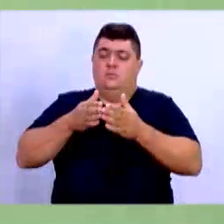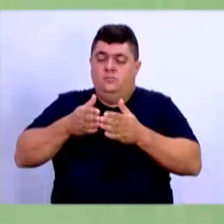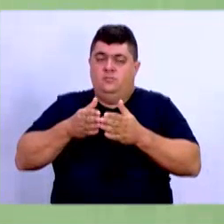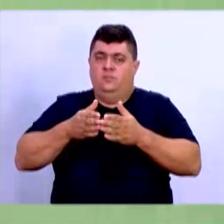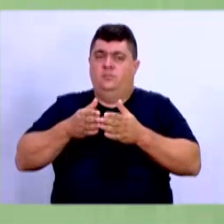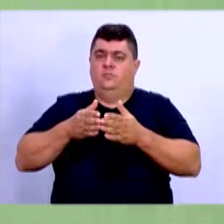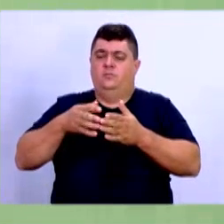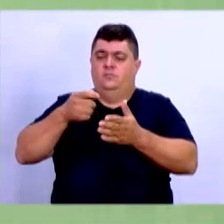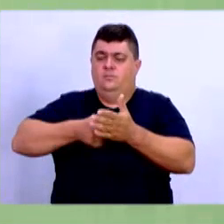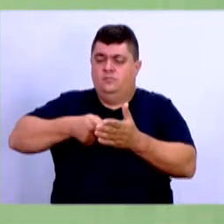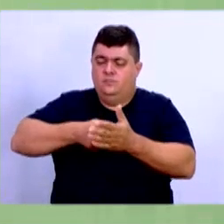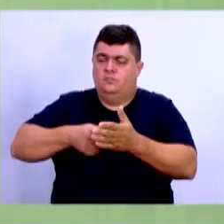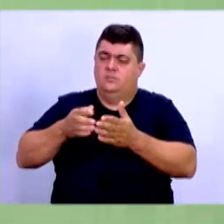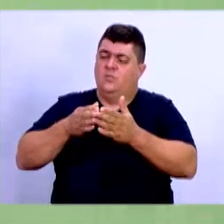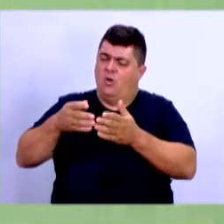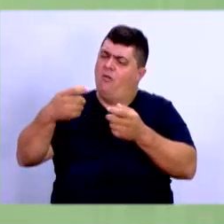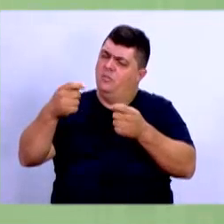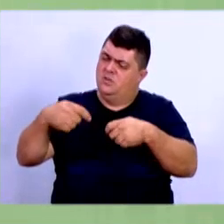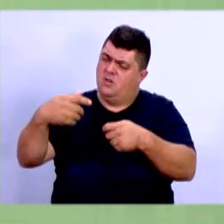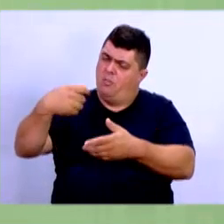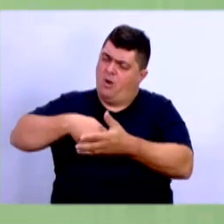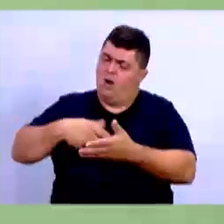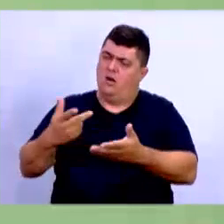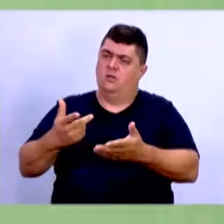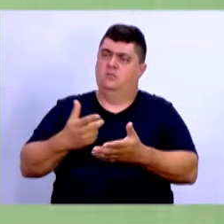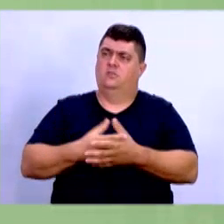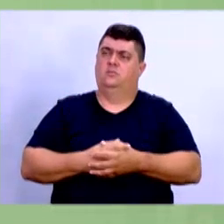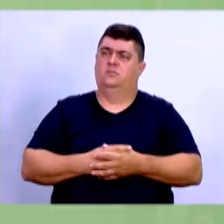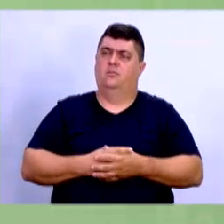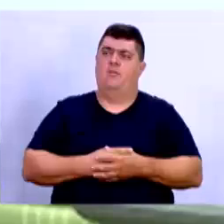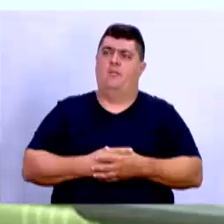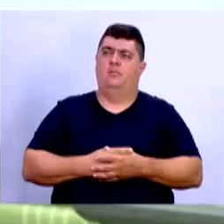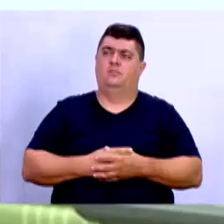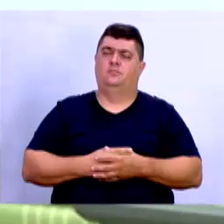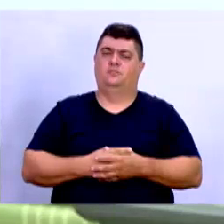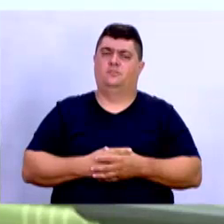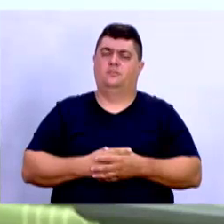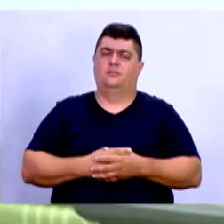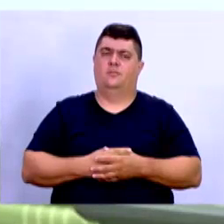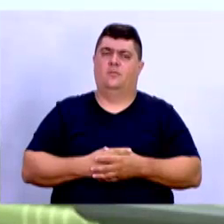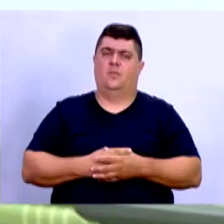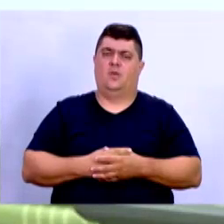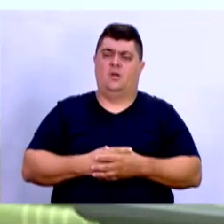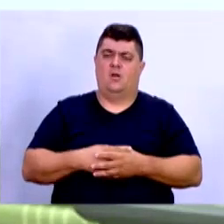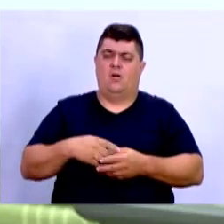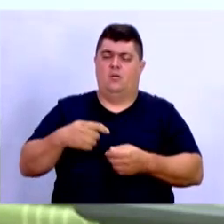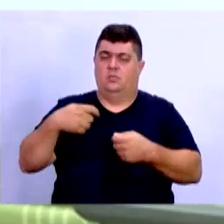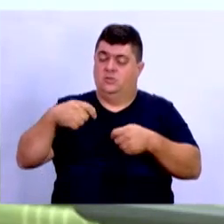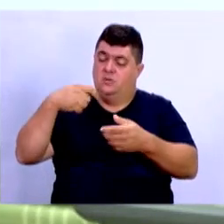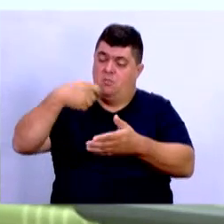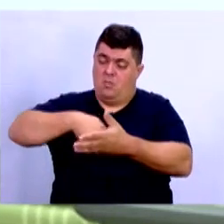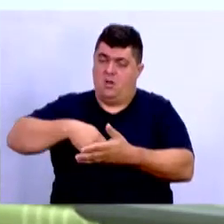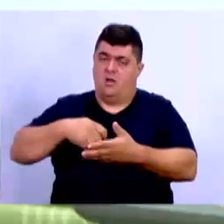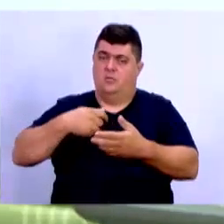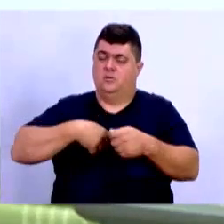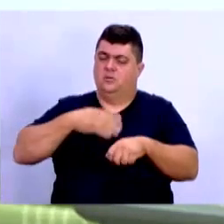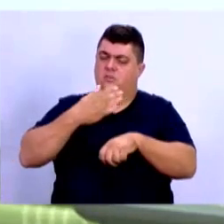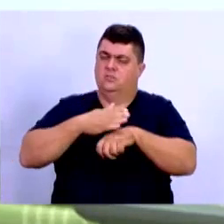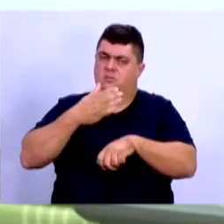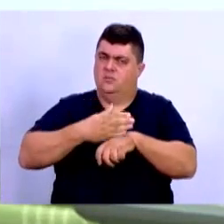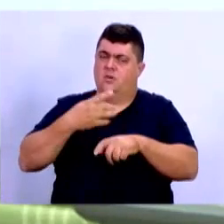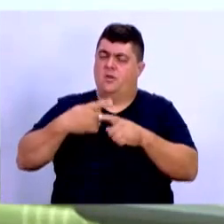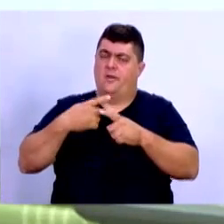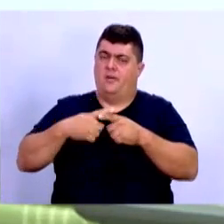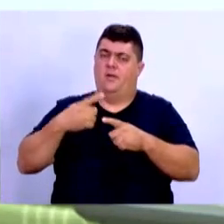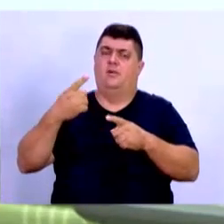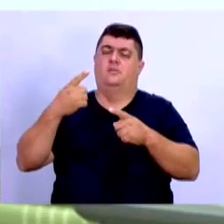é preciso. O setor de contas a receber, ele também tem esse papel de fazer a cobrança. Então, ele precisa ter um treinamento bem